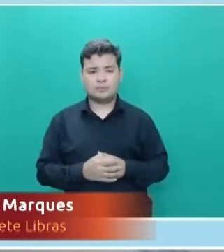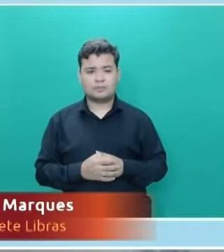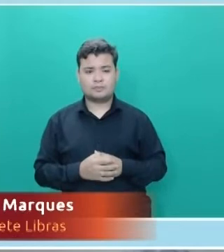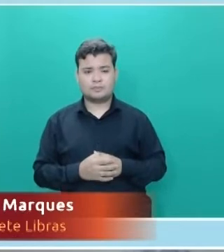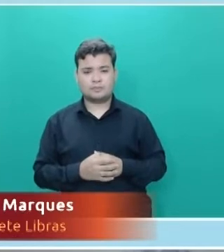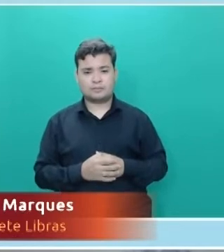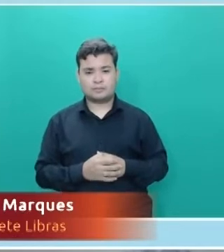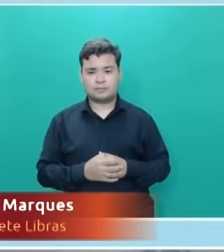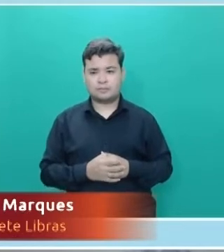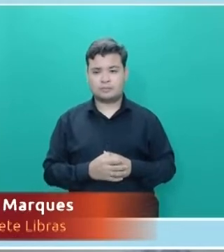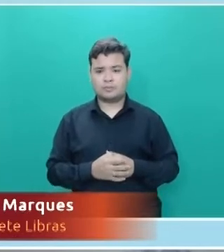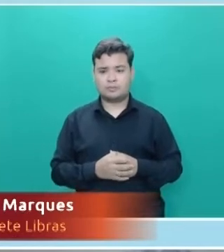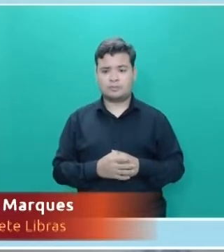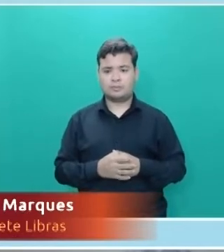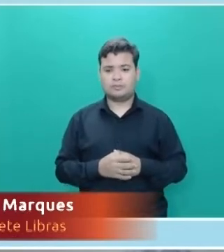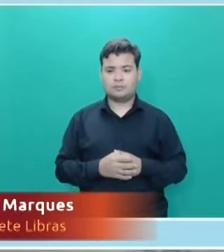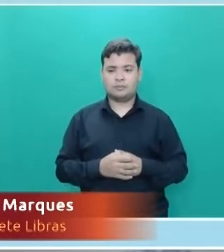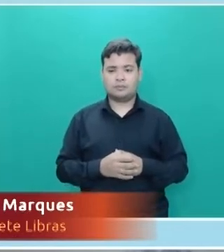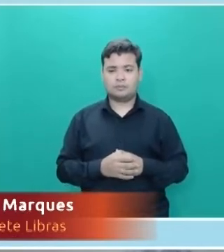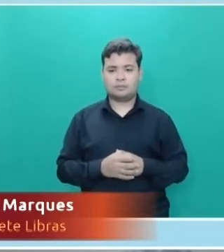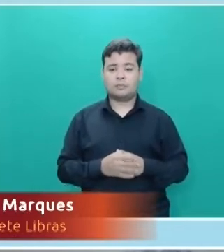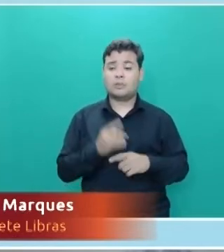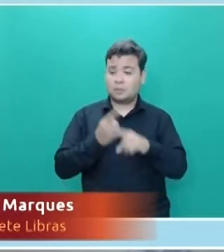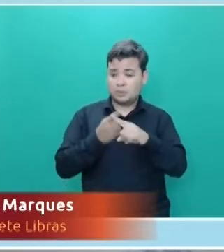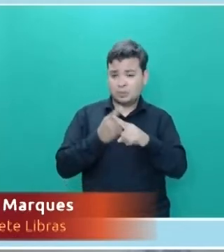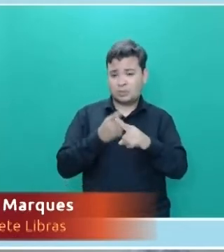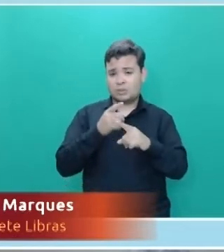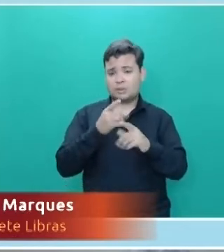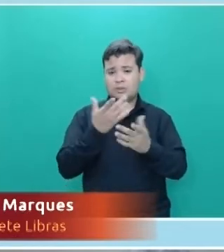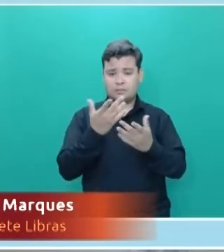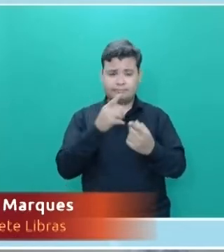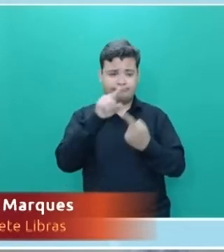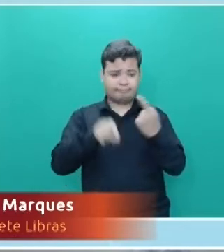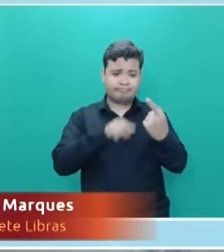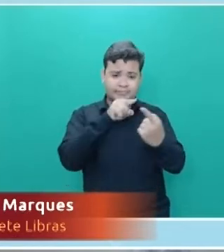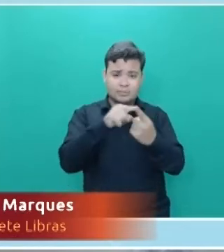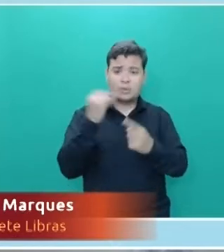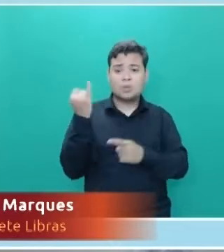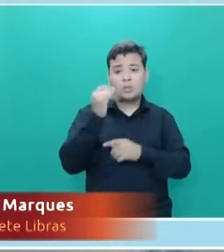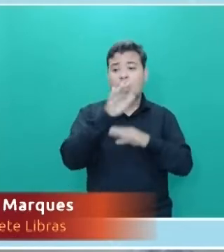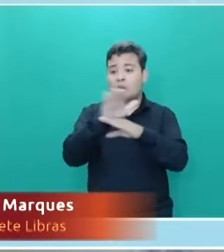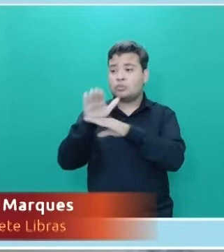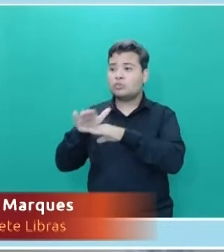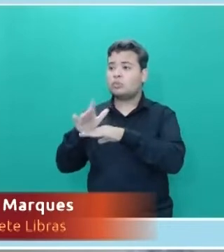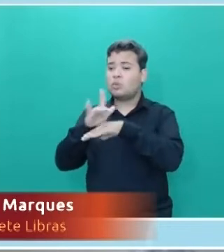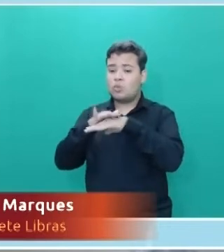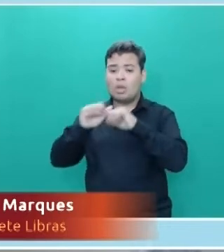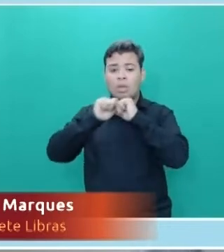mínimos para que a gente possa manter a doença erradicada?